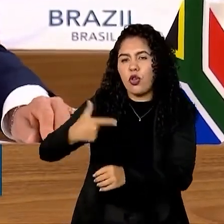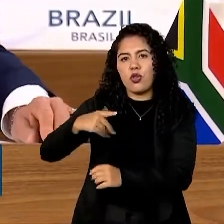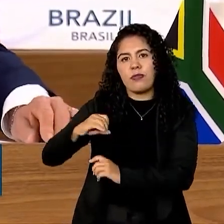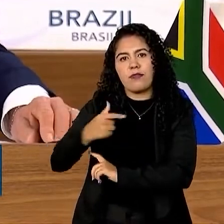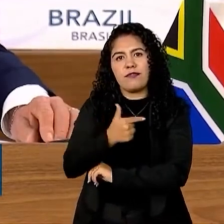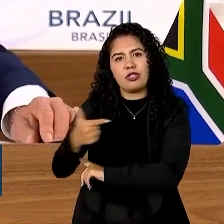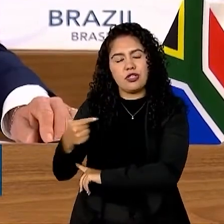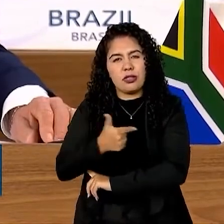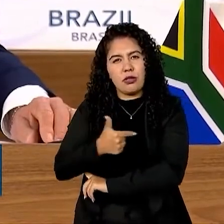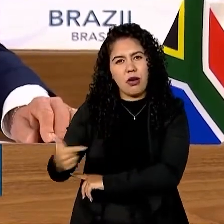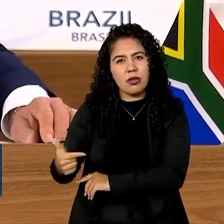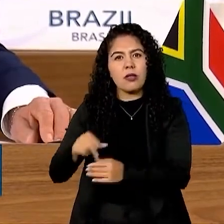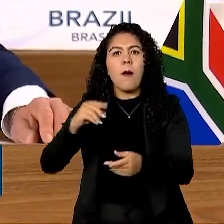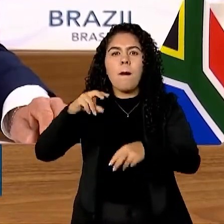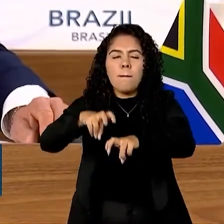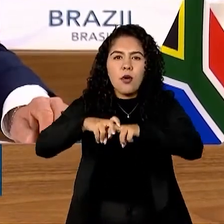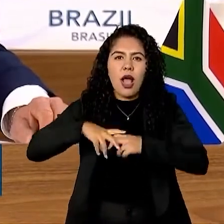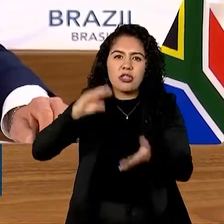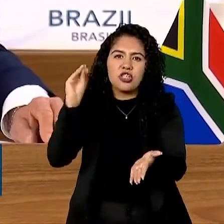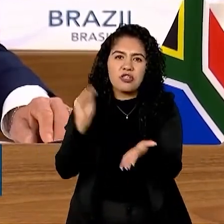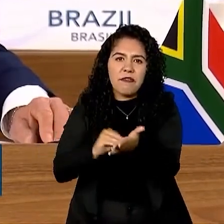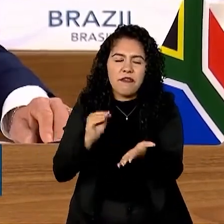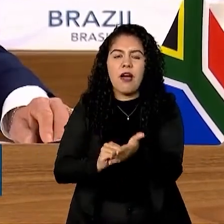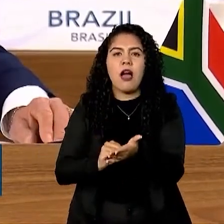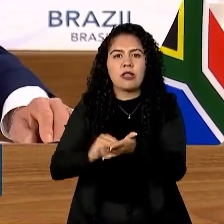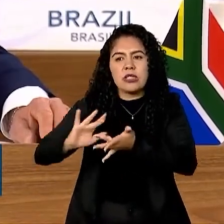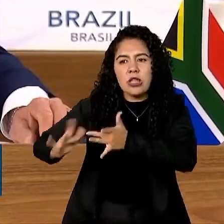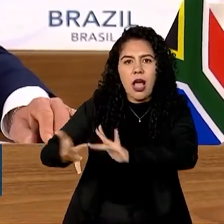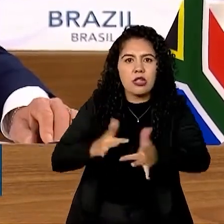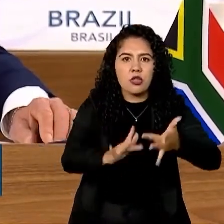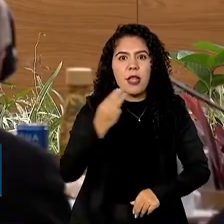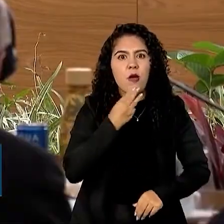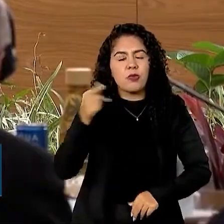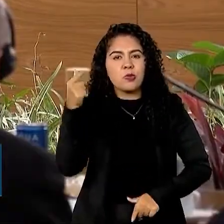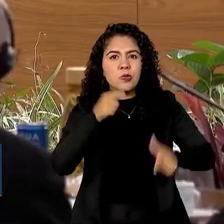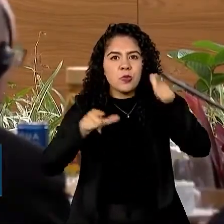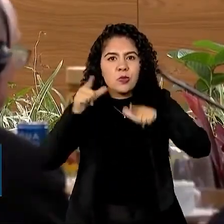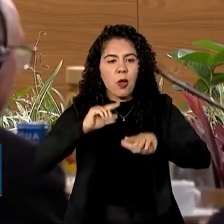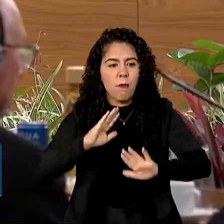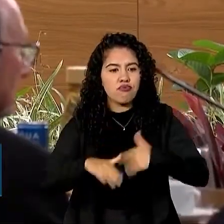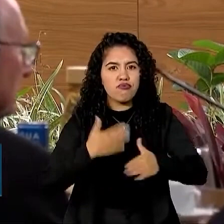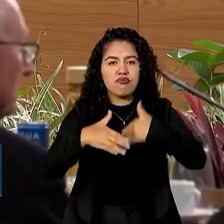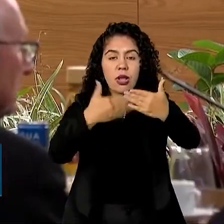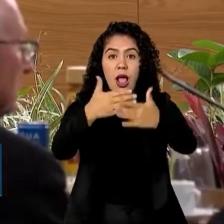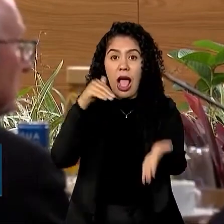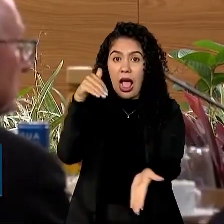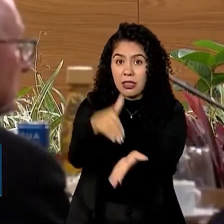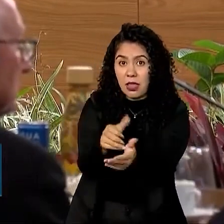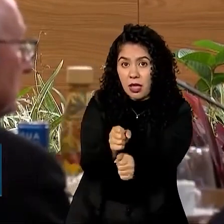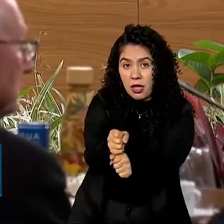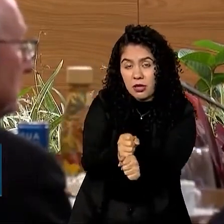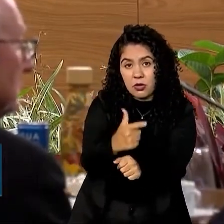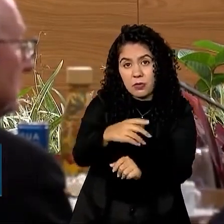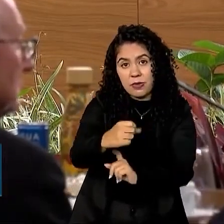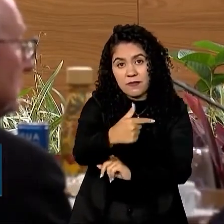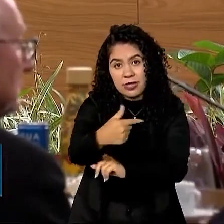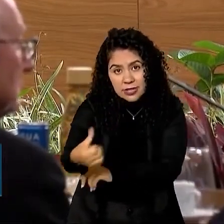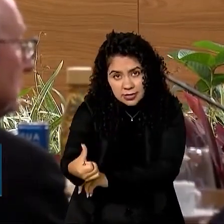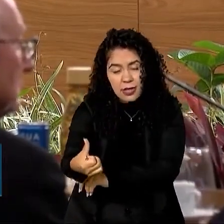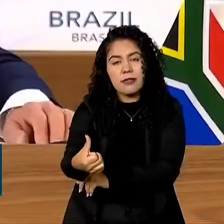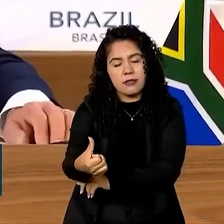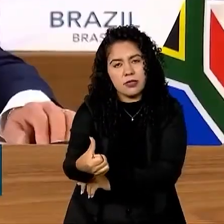de desarticulação do Estado de bem-estar social. Até 2026,